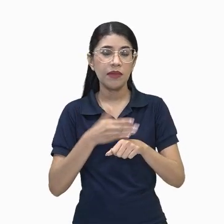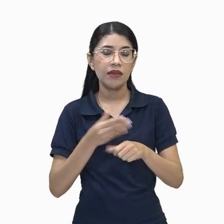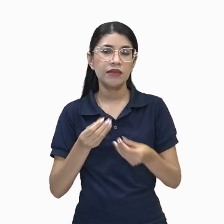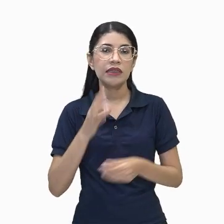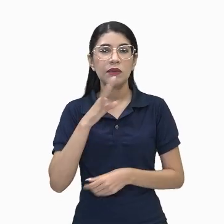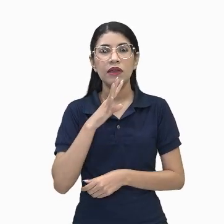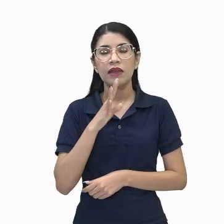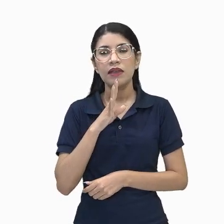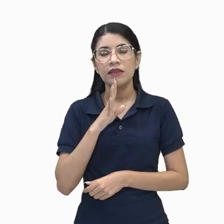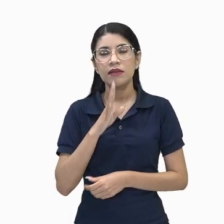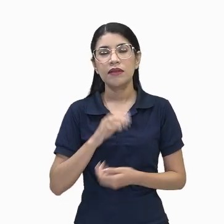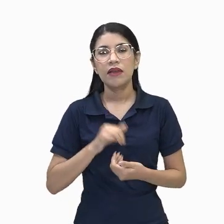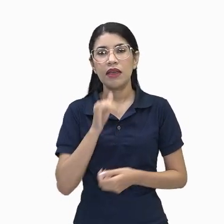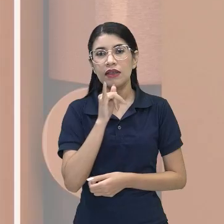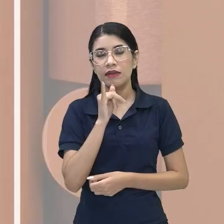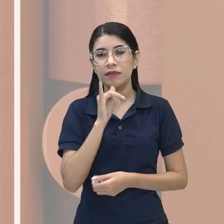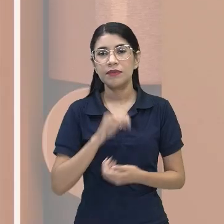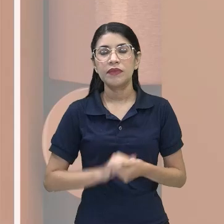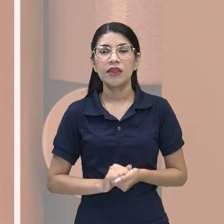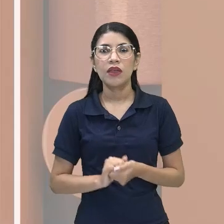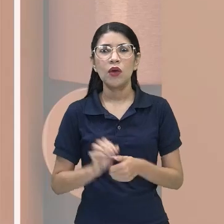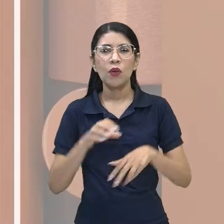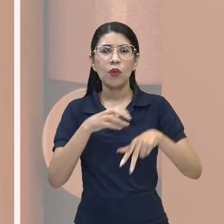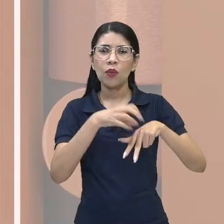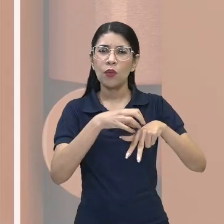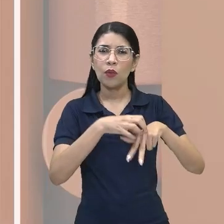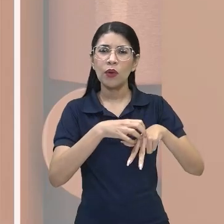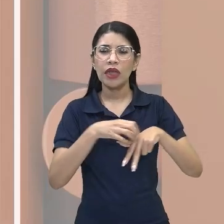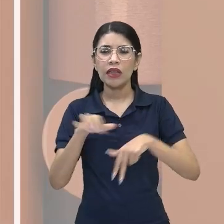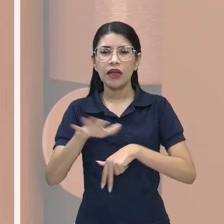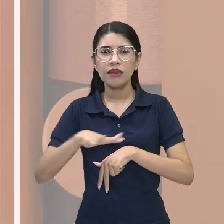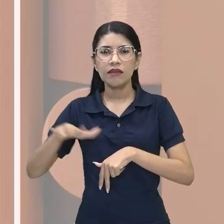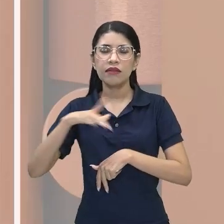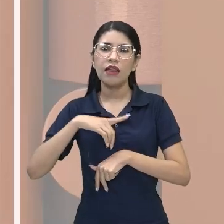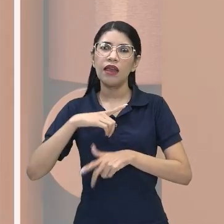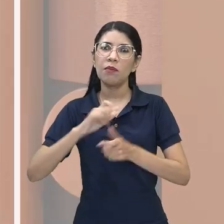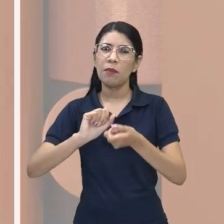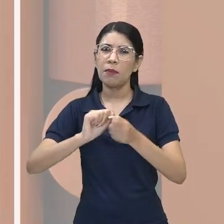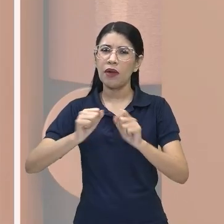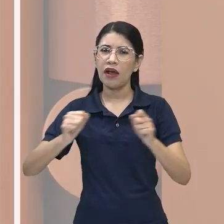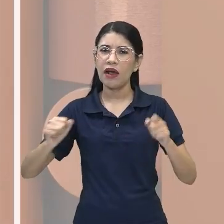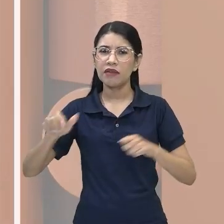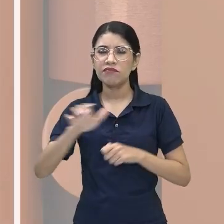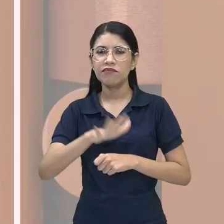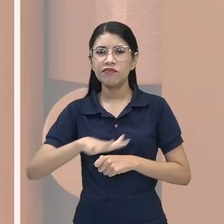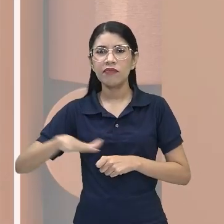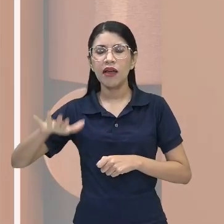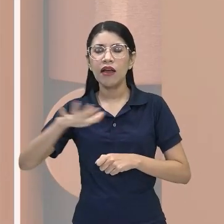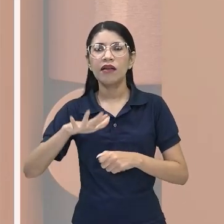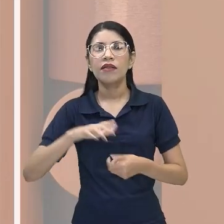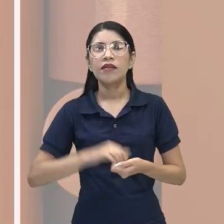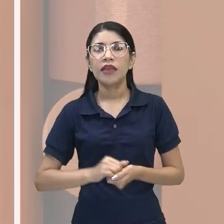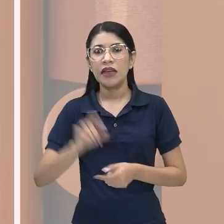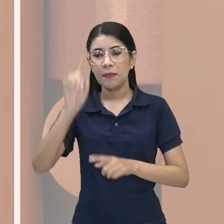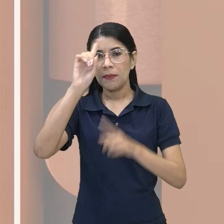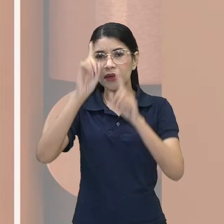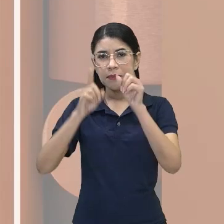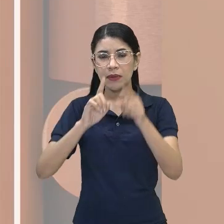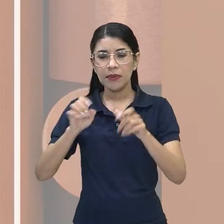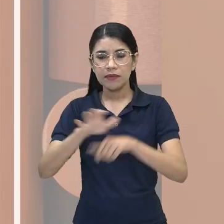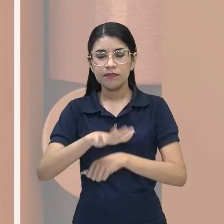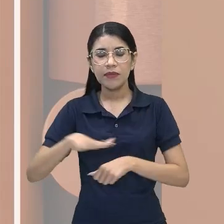que um rei de uma certa localidade tem uma grande porção territorial sob seu domínio. Mas essa terra é